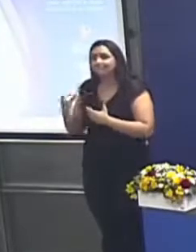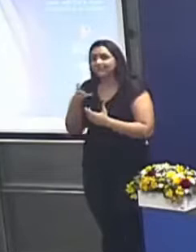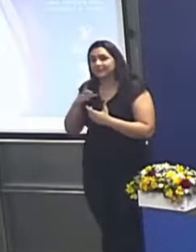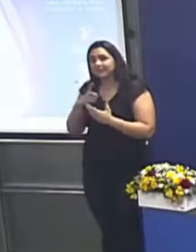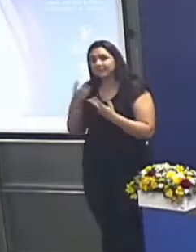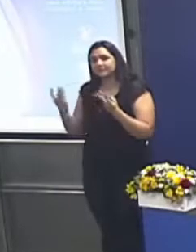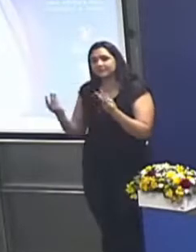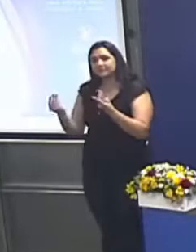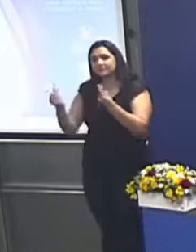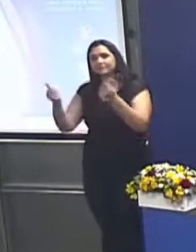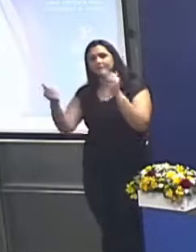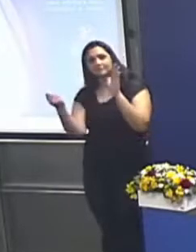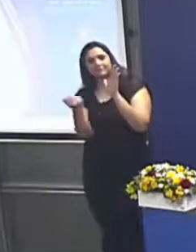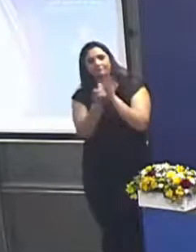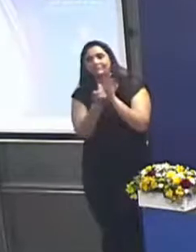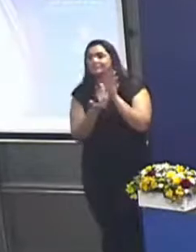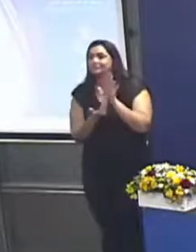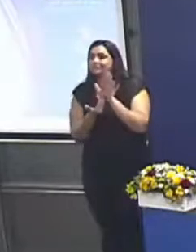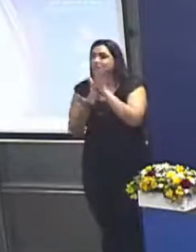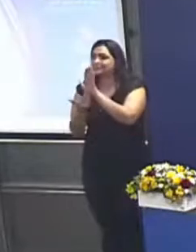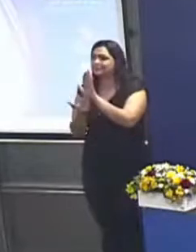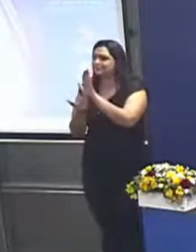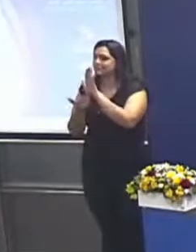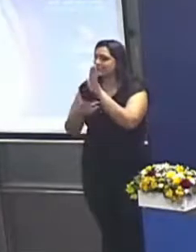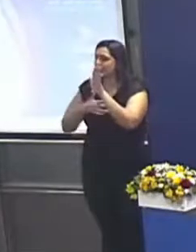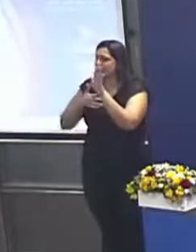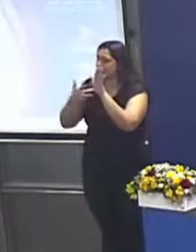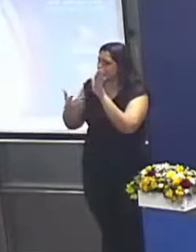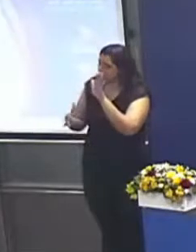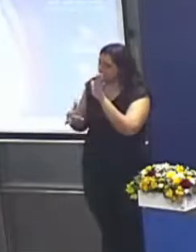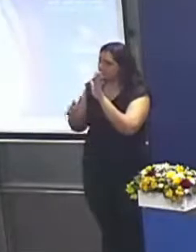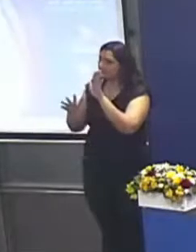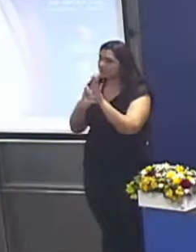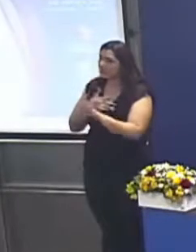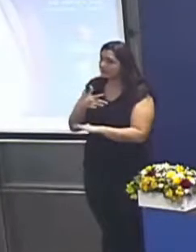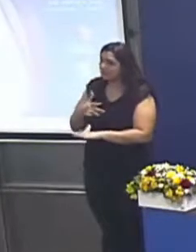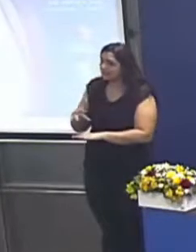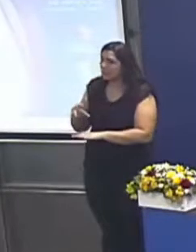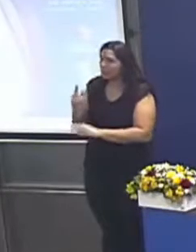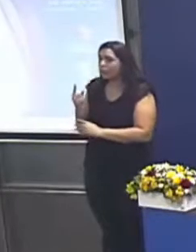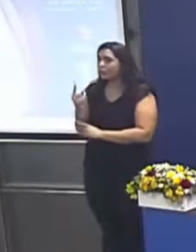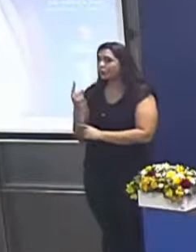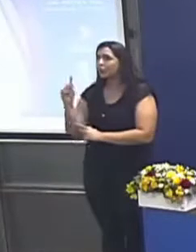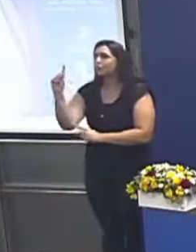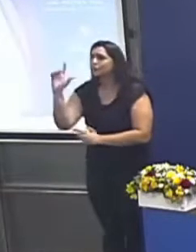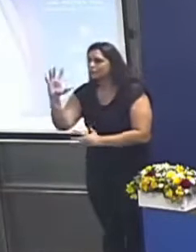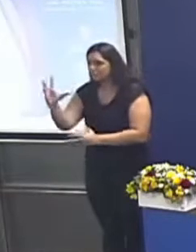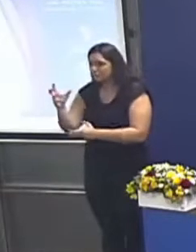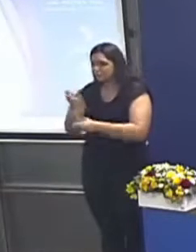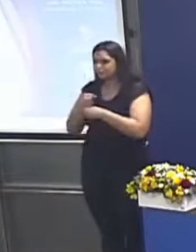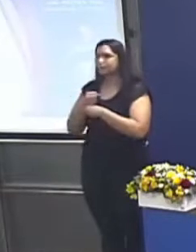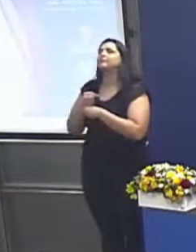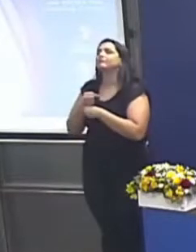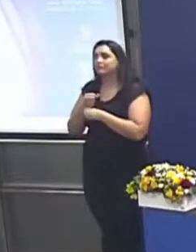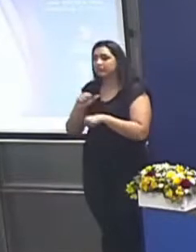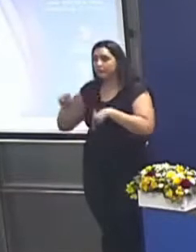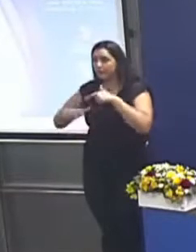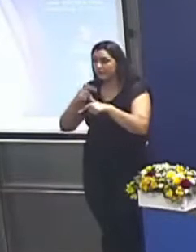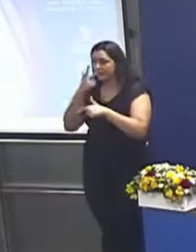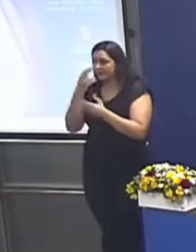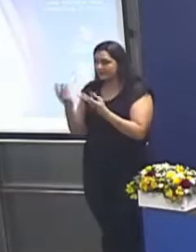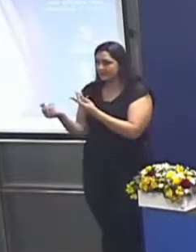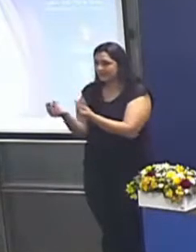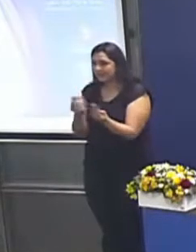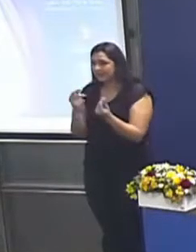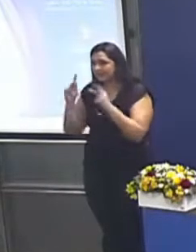tão simbolicamente a questão da dor e a dor como a última obra, né? E quanto o trabalho da